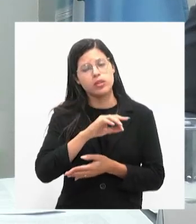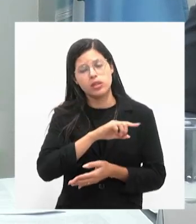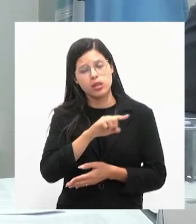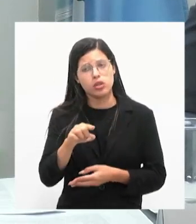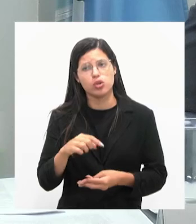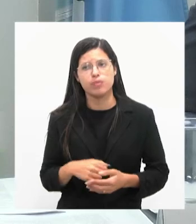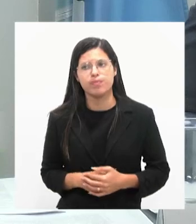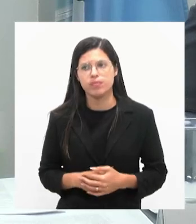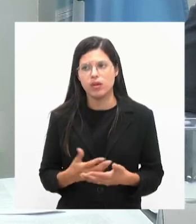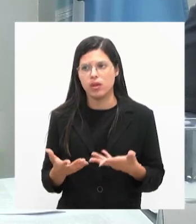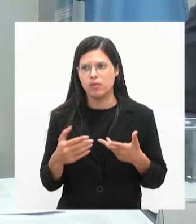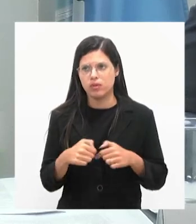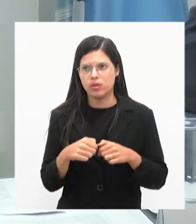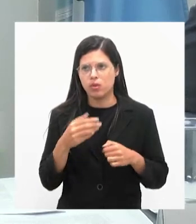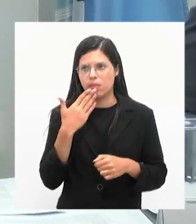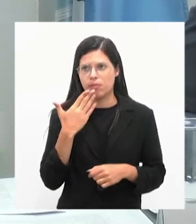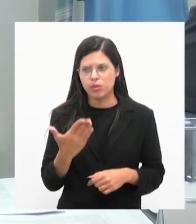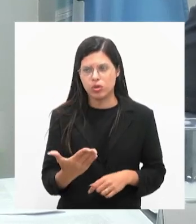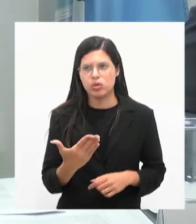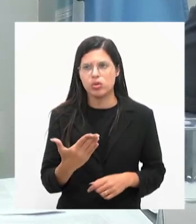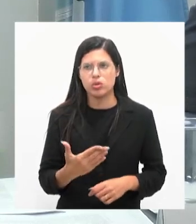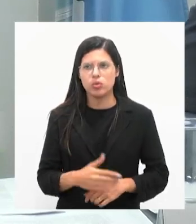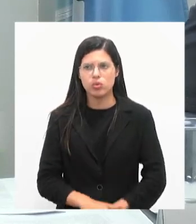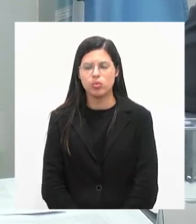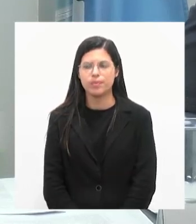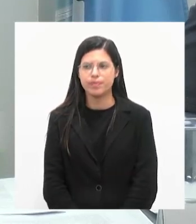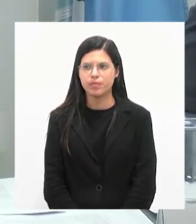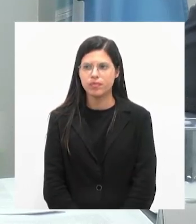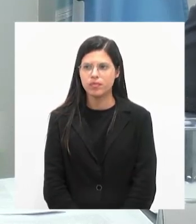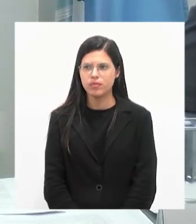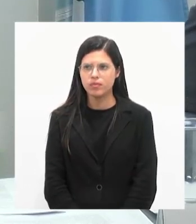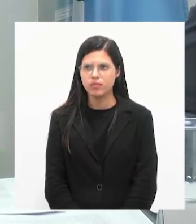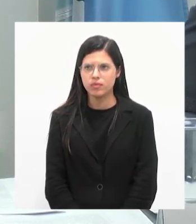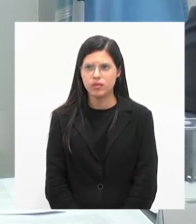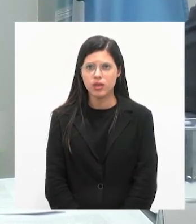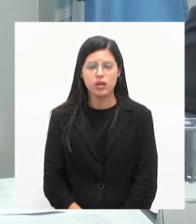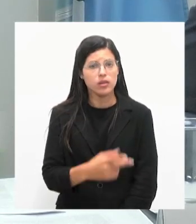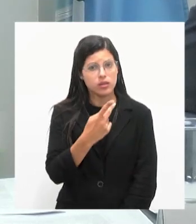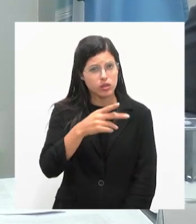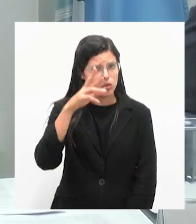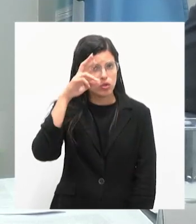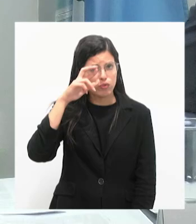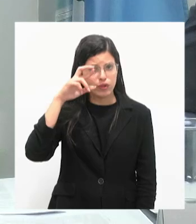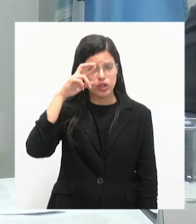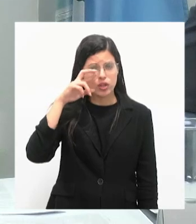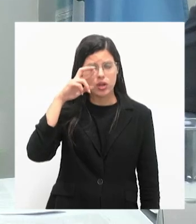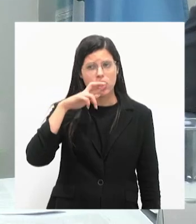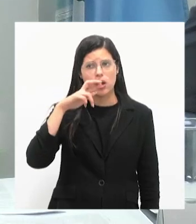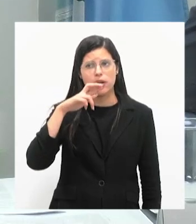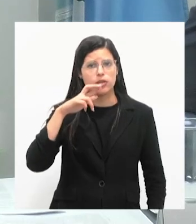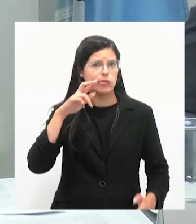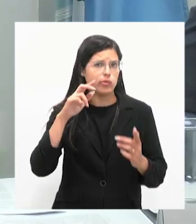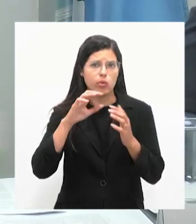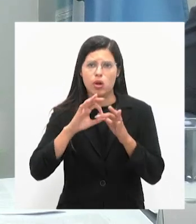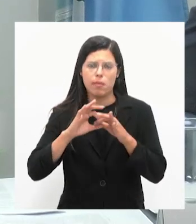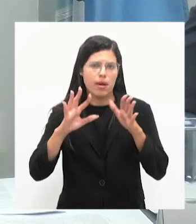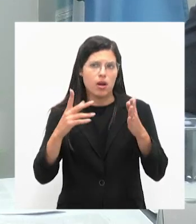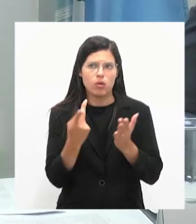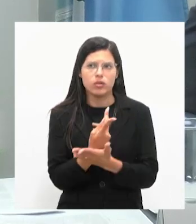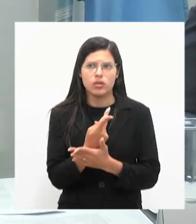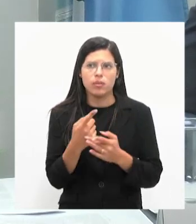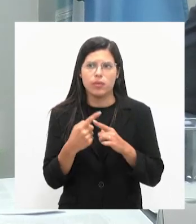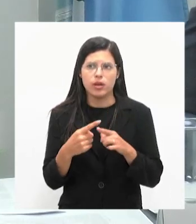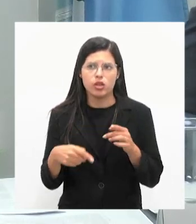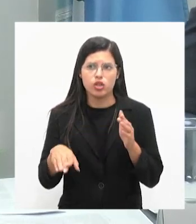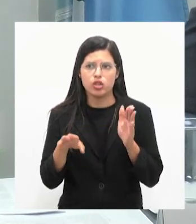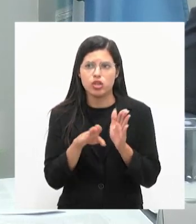um apelo à Vossa Senhoria que possa pedir para que seus fiscais não permitam mais isso, porque senão a gente chega lá com o bombeiro e